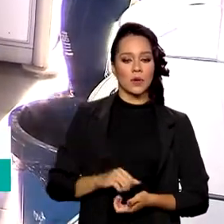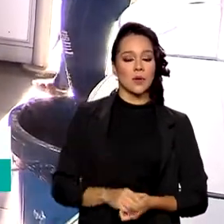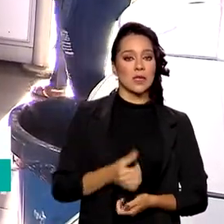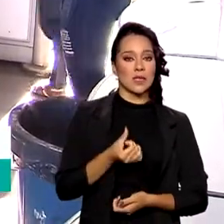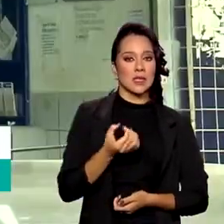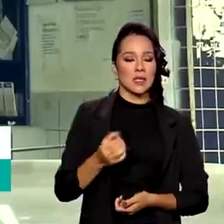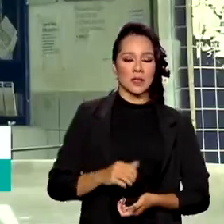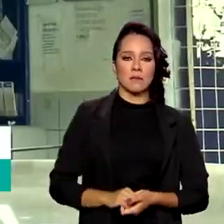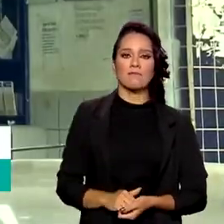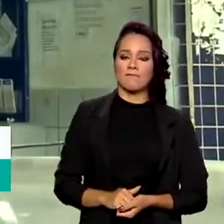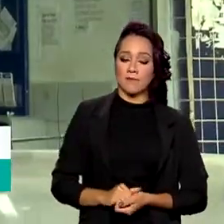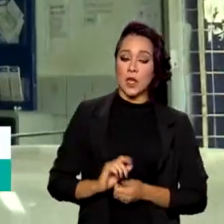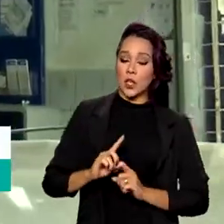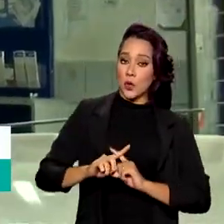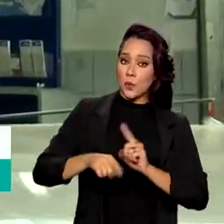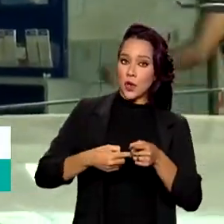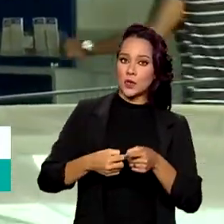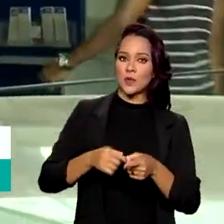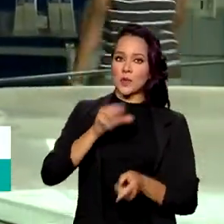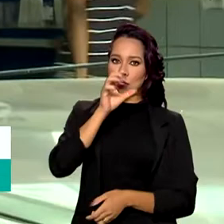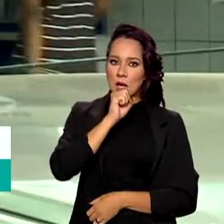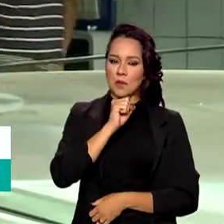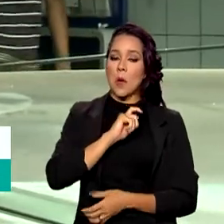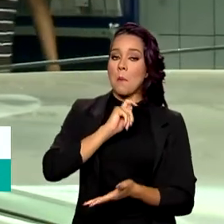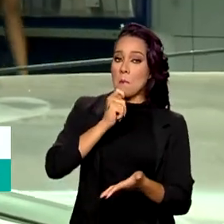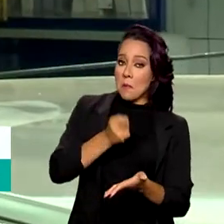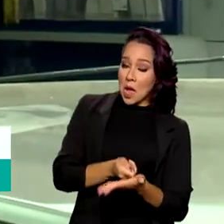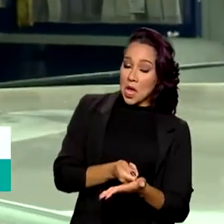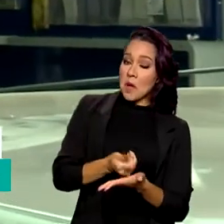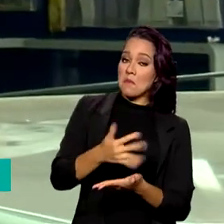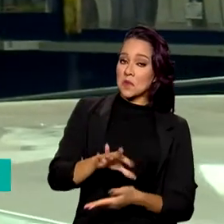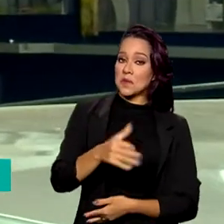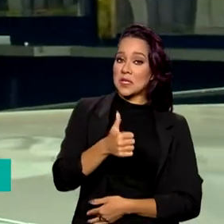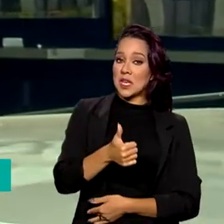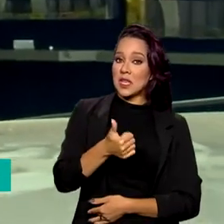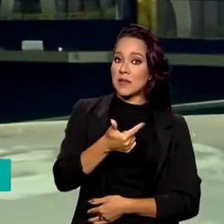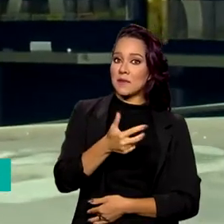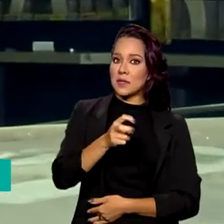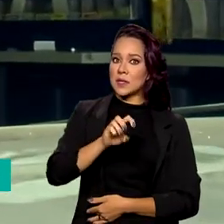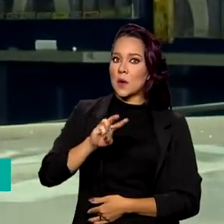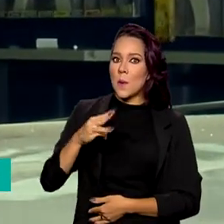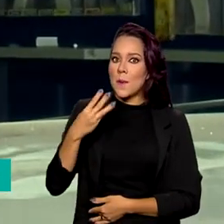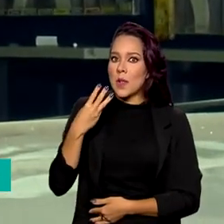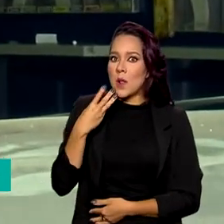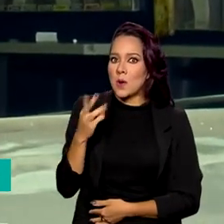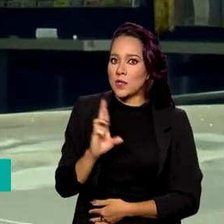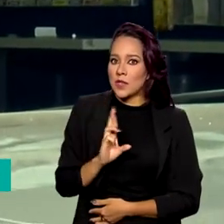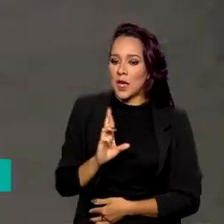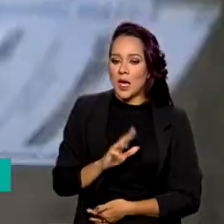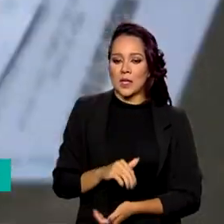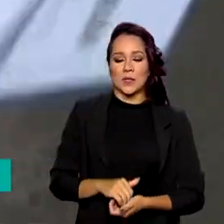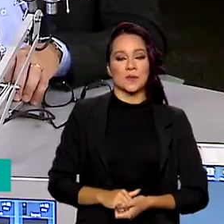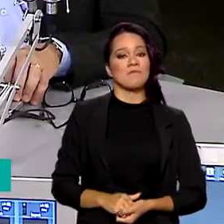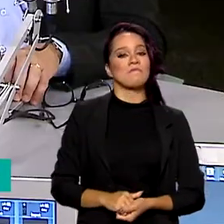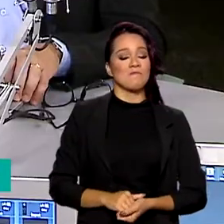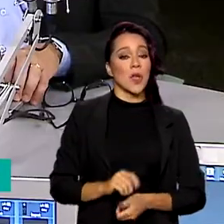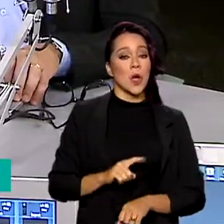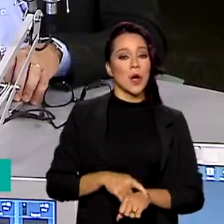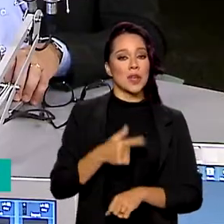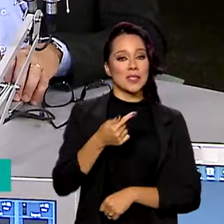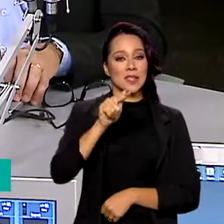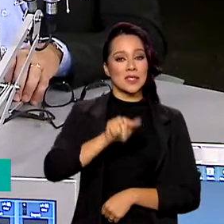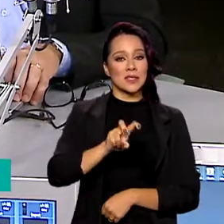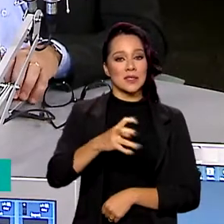e 60 e o próximo concurso no sábado deve pagar um prêmio de 125 milhões de reais 7 horas